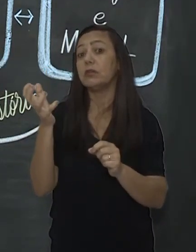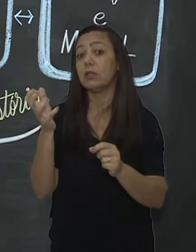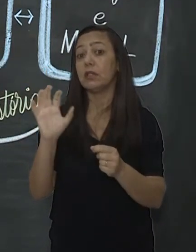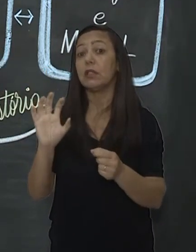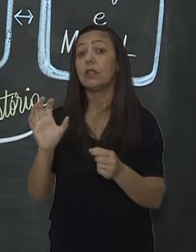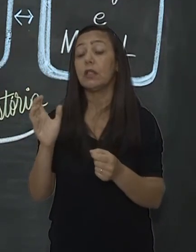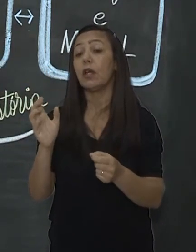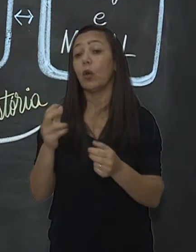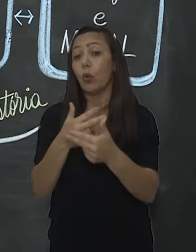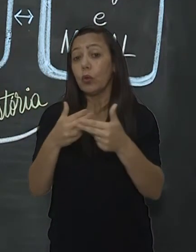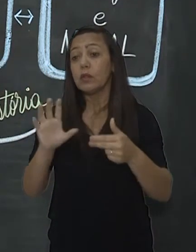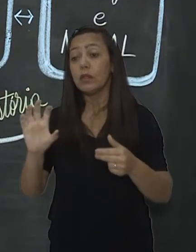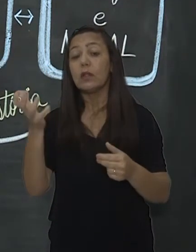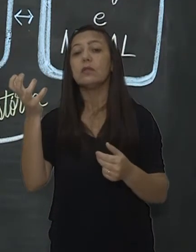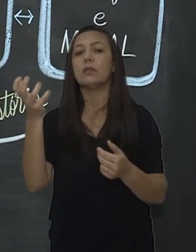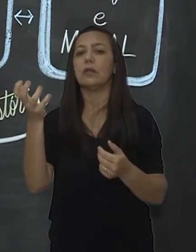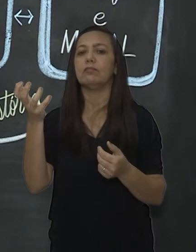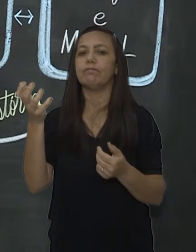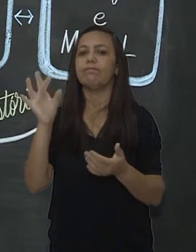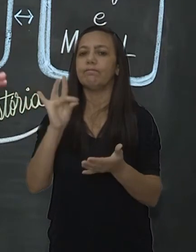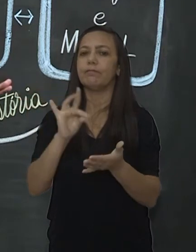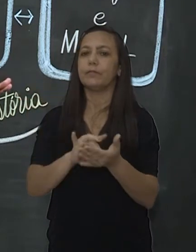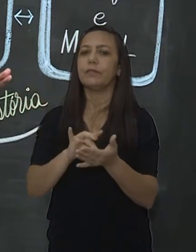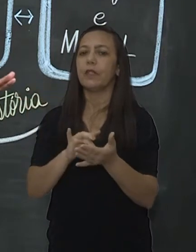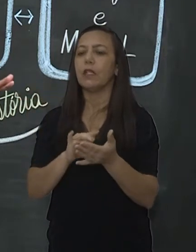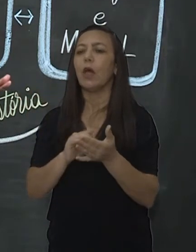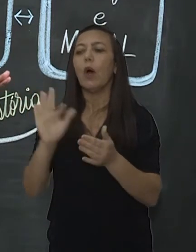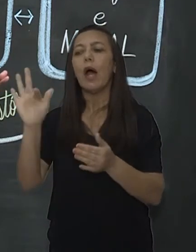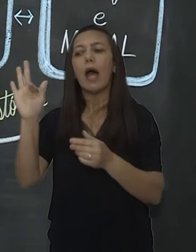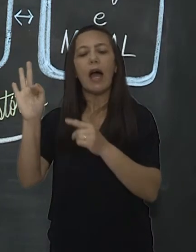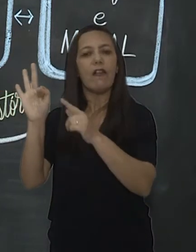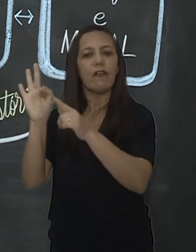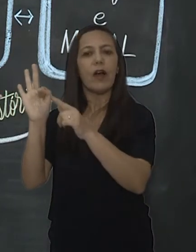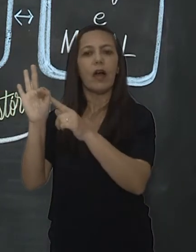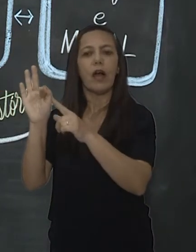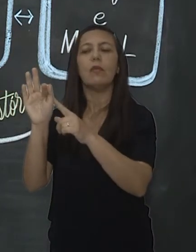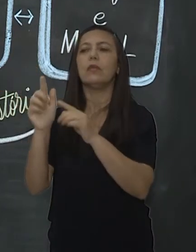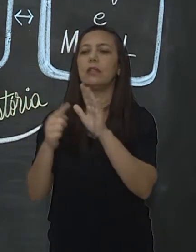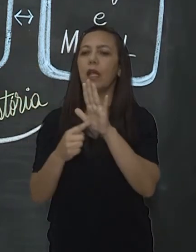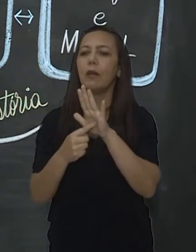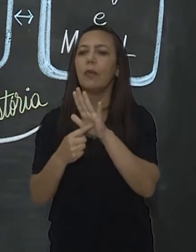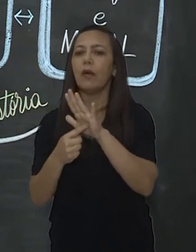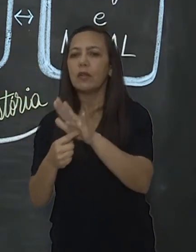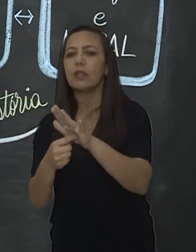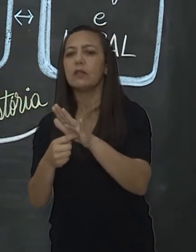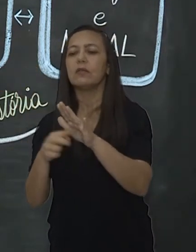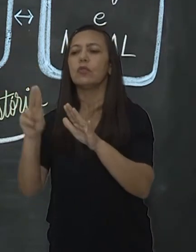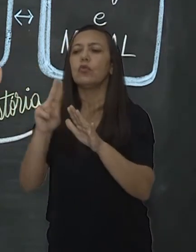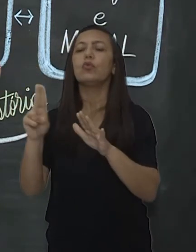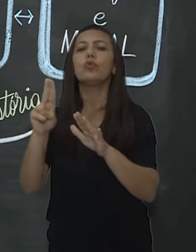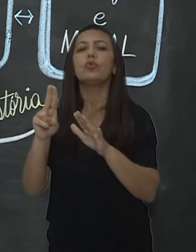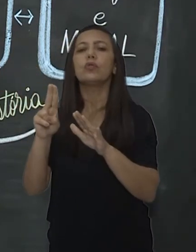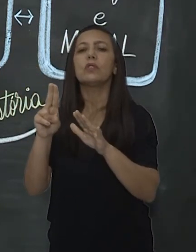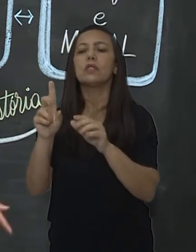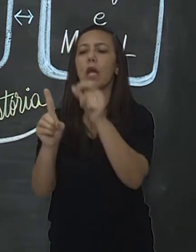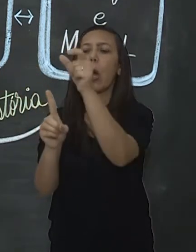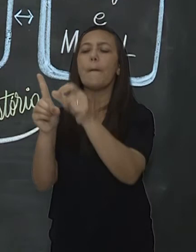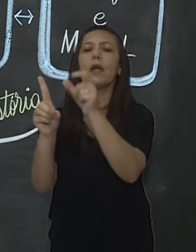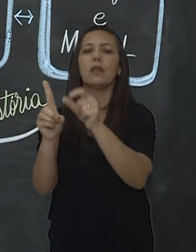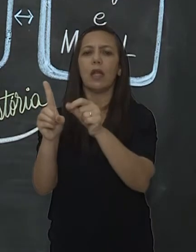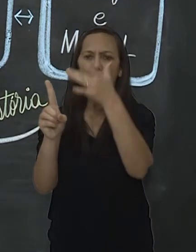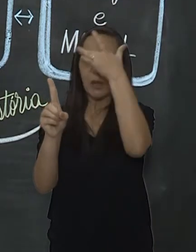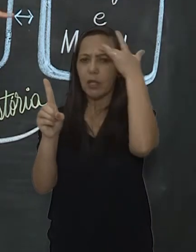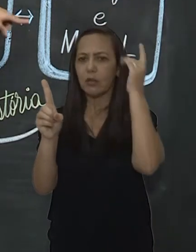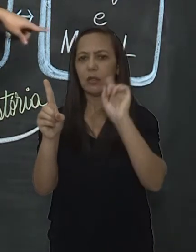vai permitir que a gente entenda aquela situação aparentemente simples, engraçada, humorística, fantasiosa, mas que encerra